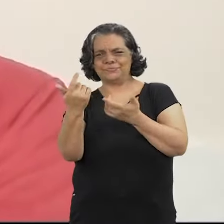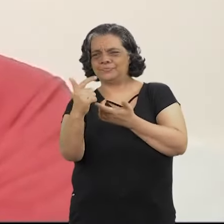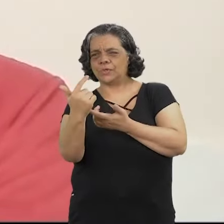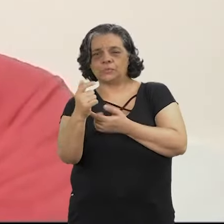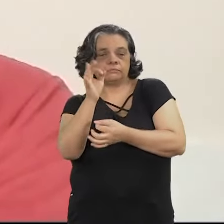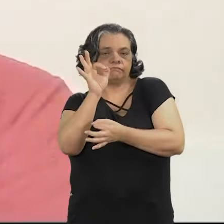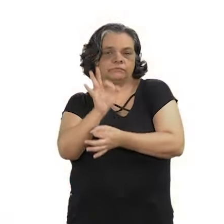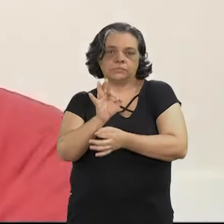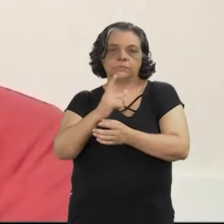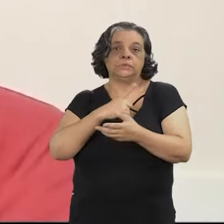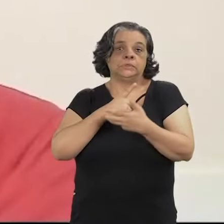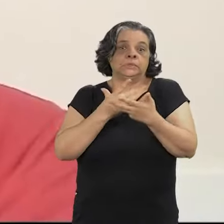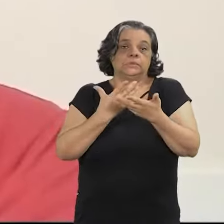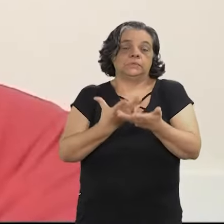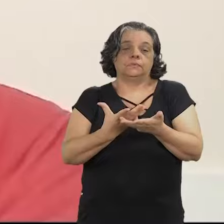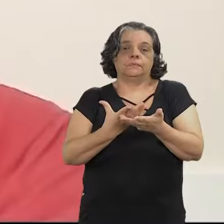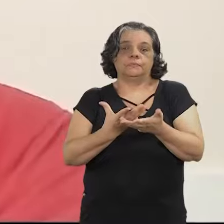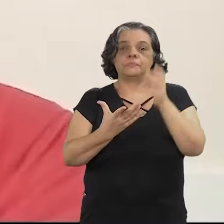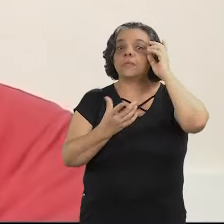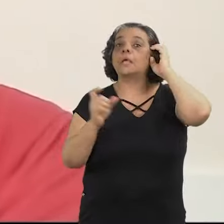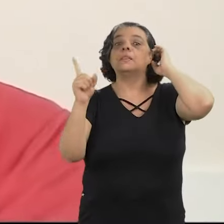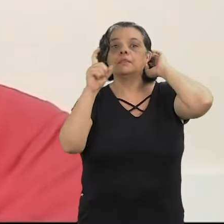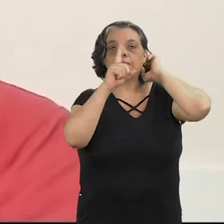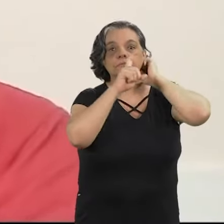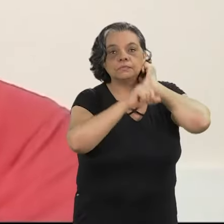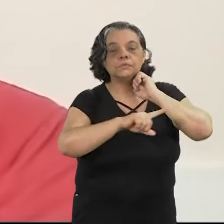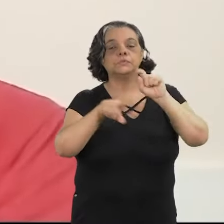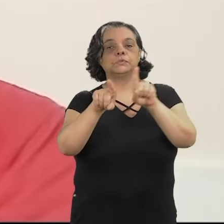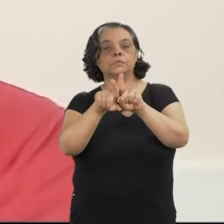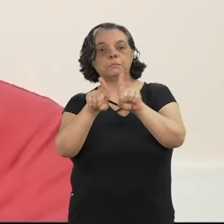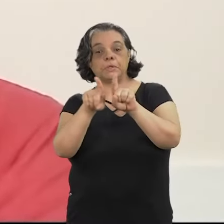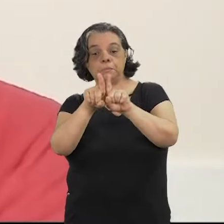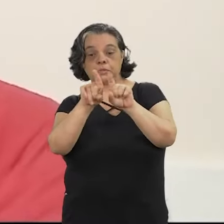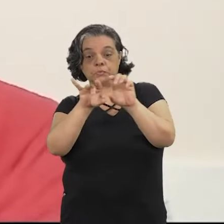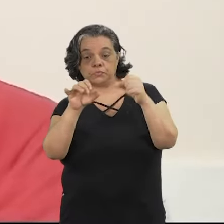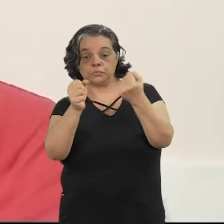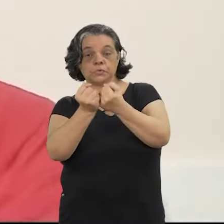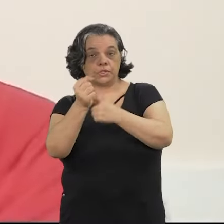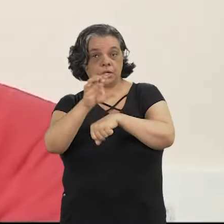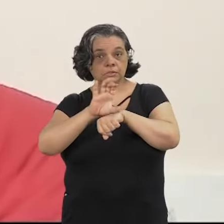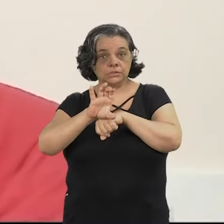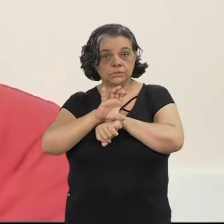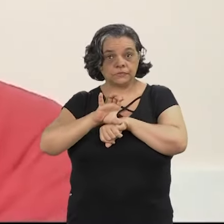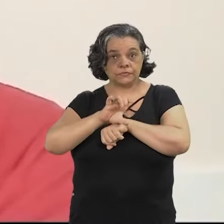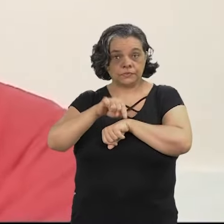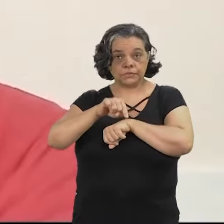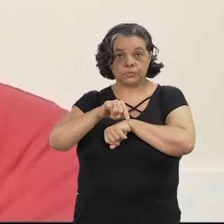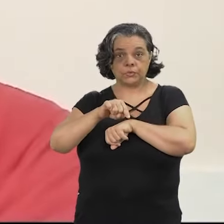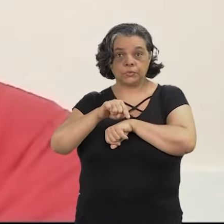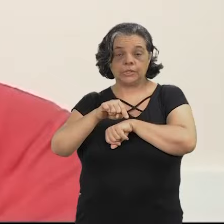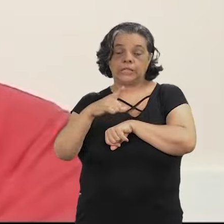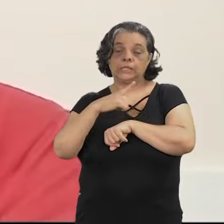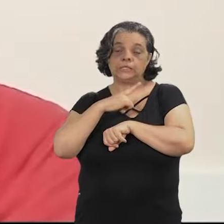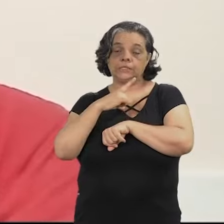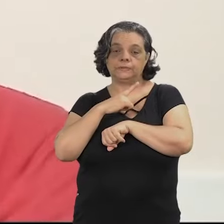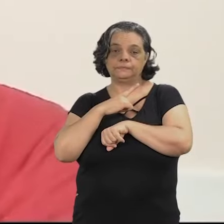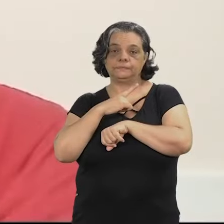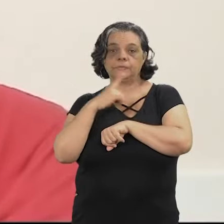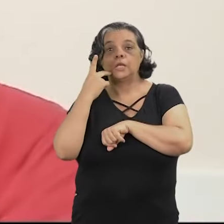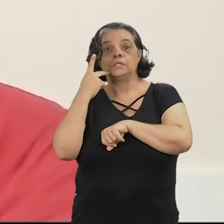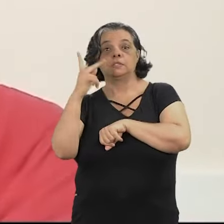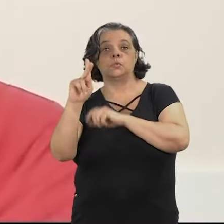não realizado então é difícil para que a sociedade civil veicu seus